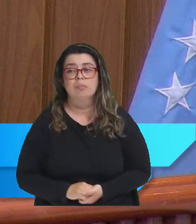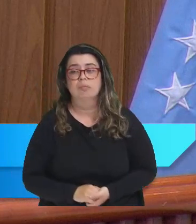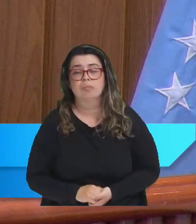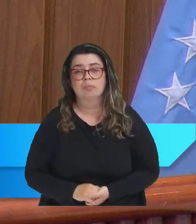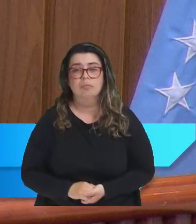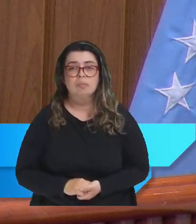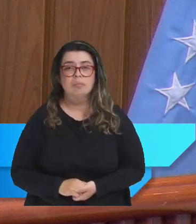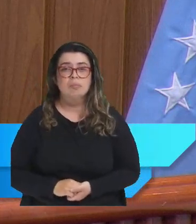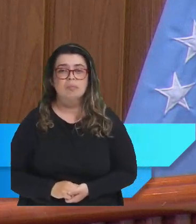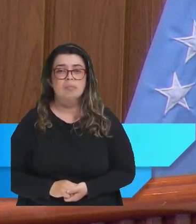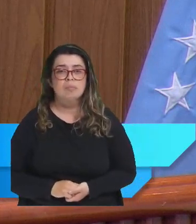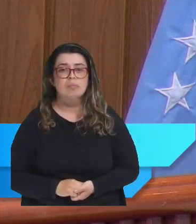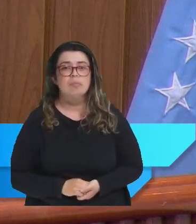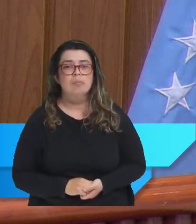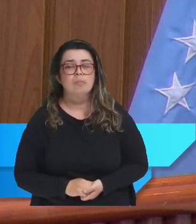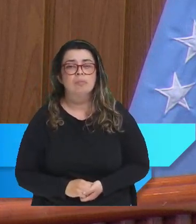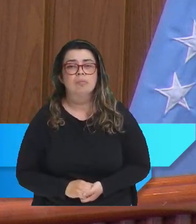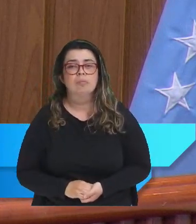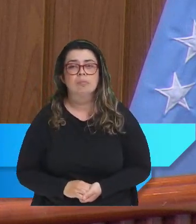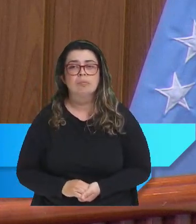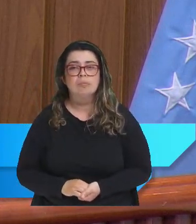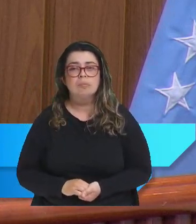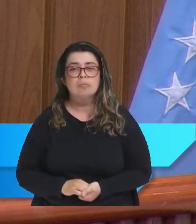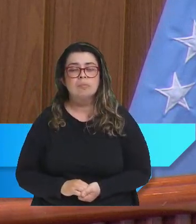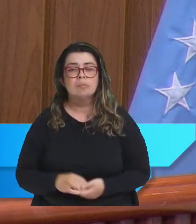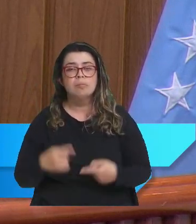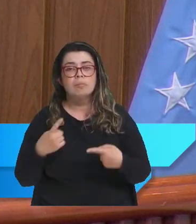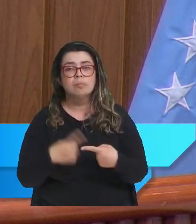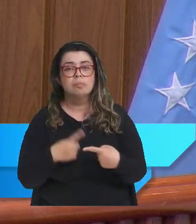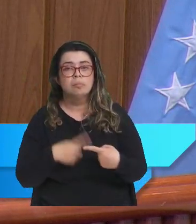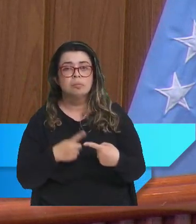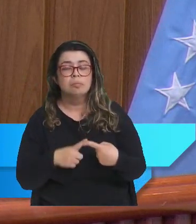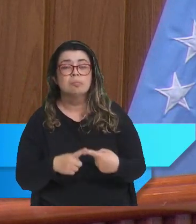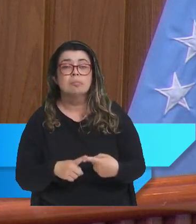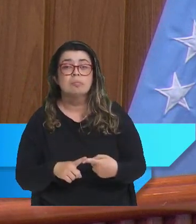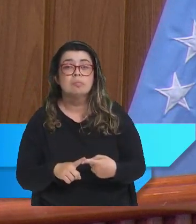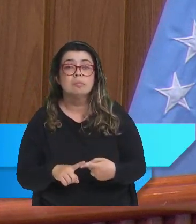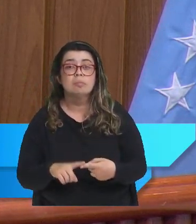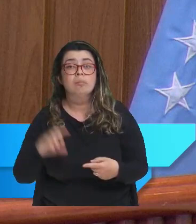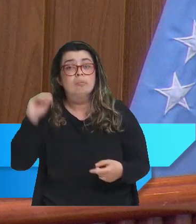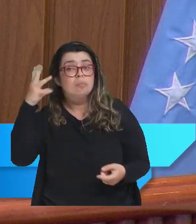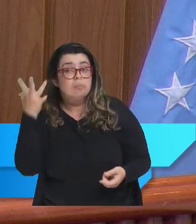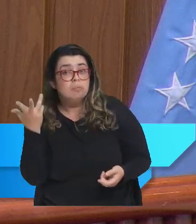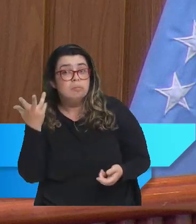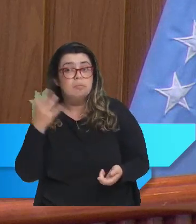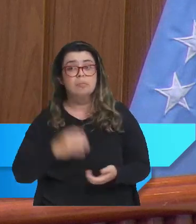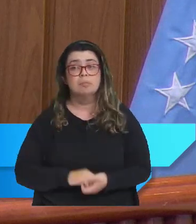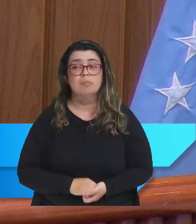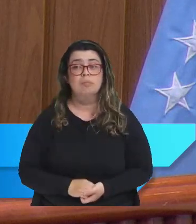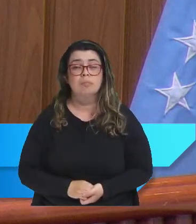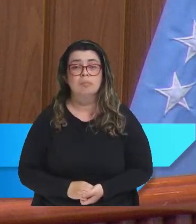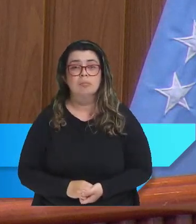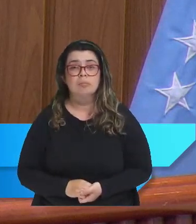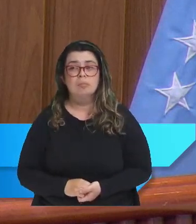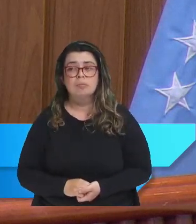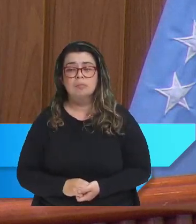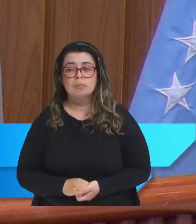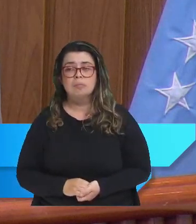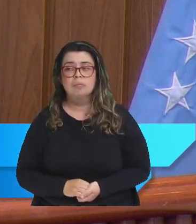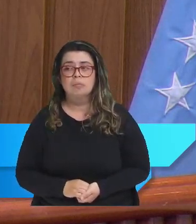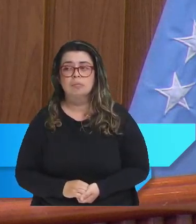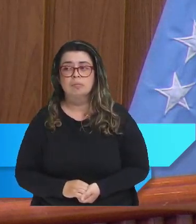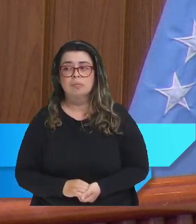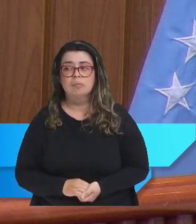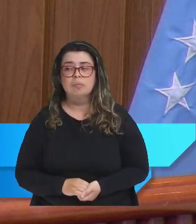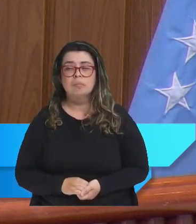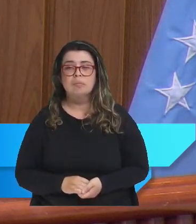está, por que que não está tendo uma eficaz? Né? Então, são colocações que nós